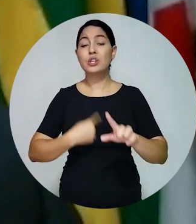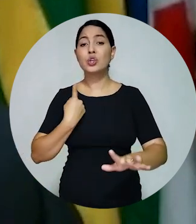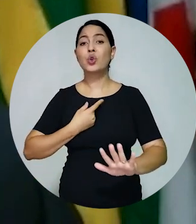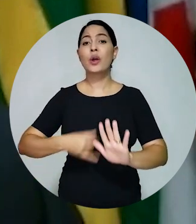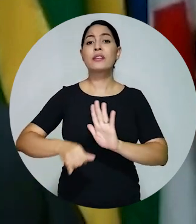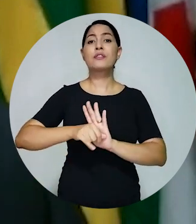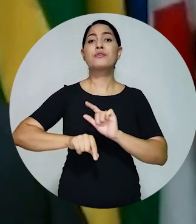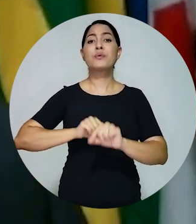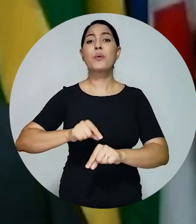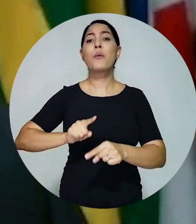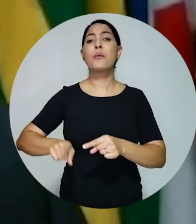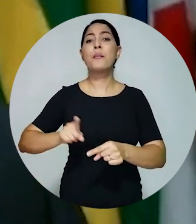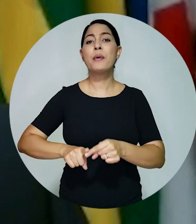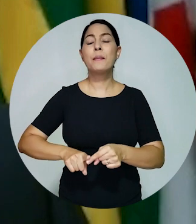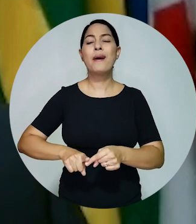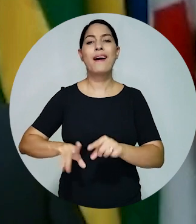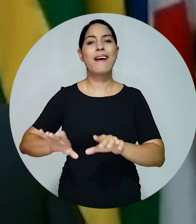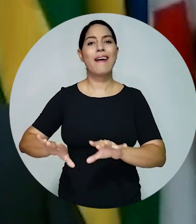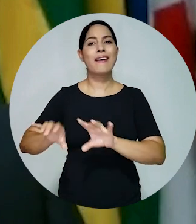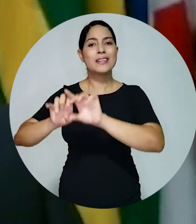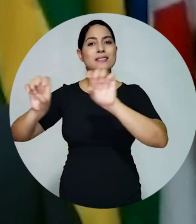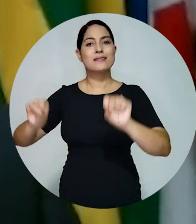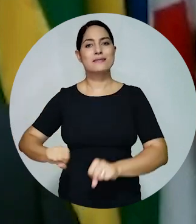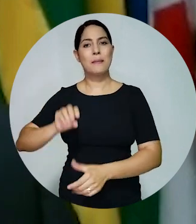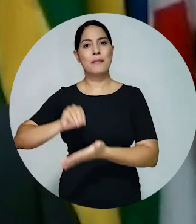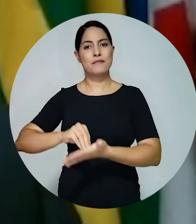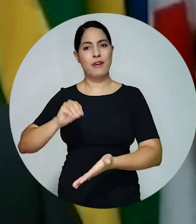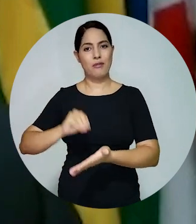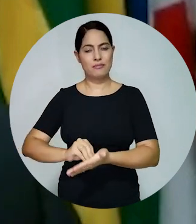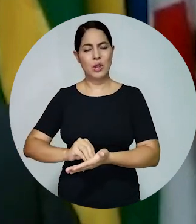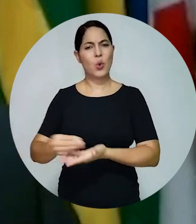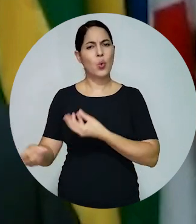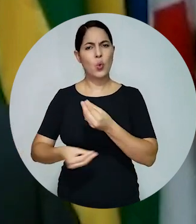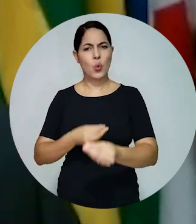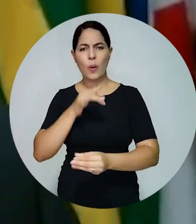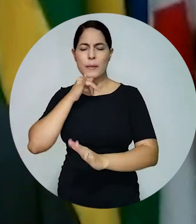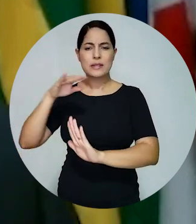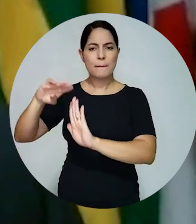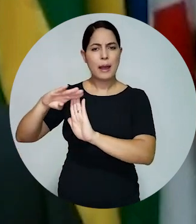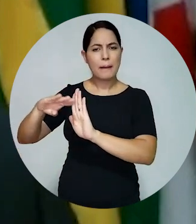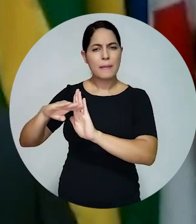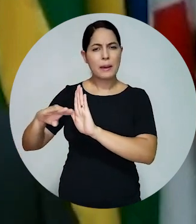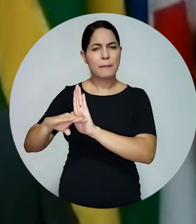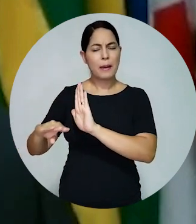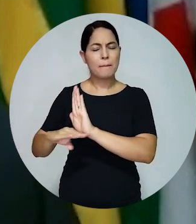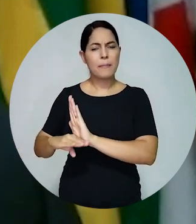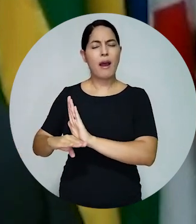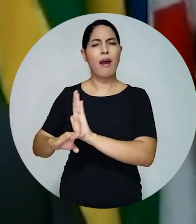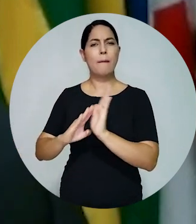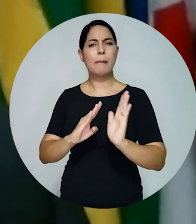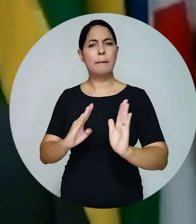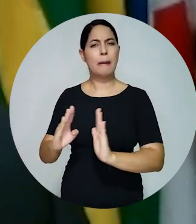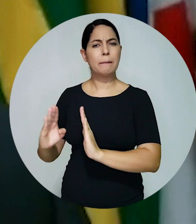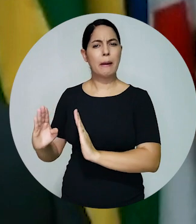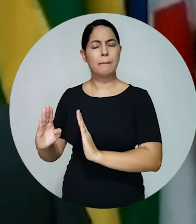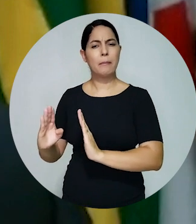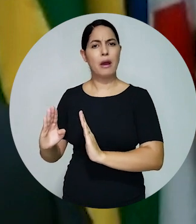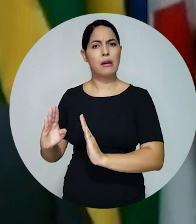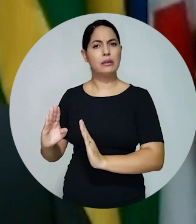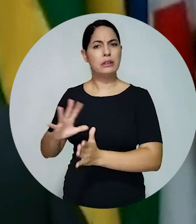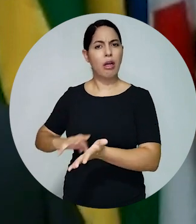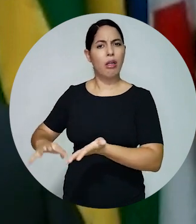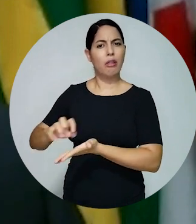o judiciário. O grande problema que identificamos foi a falta de sistemática na elaboração